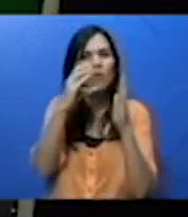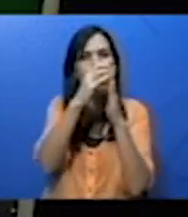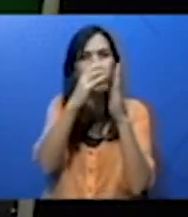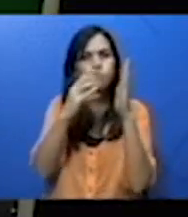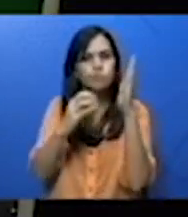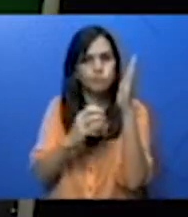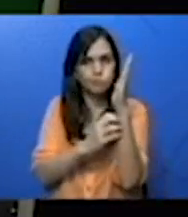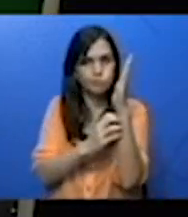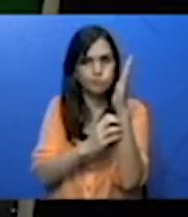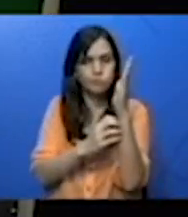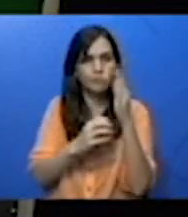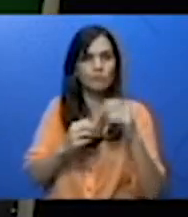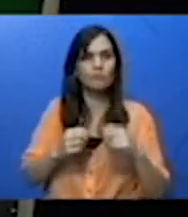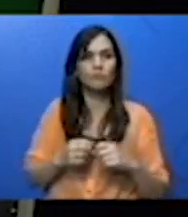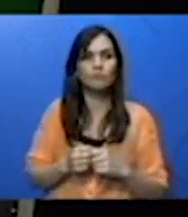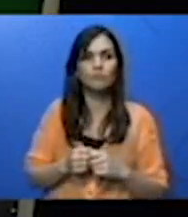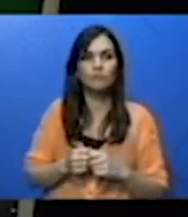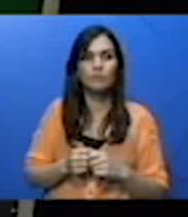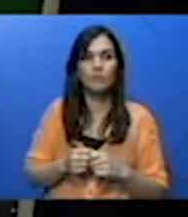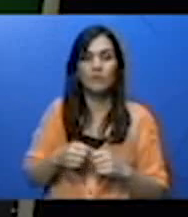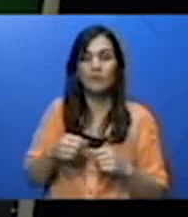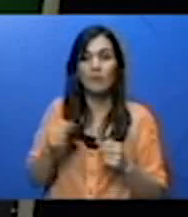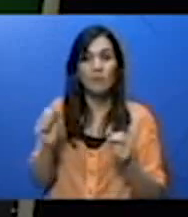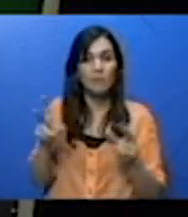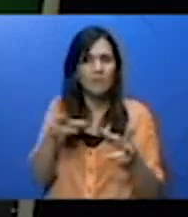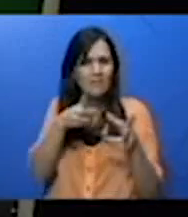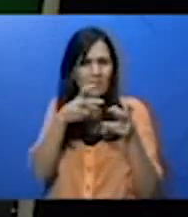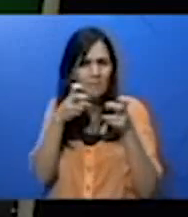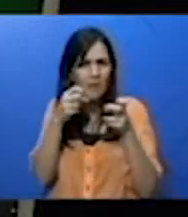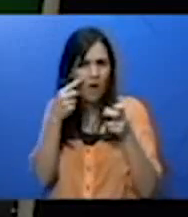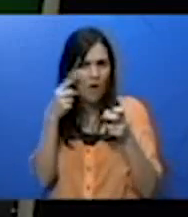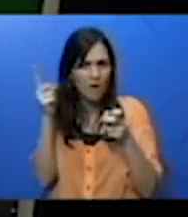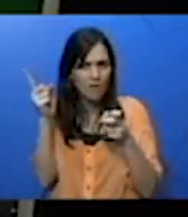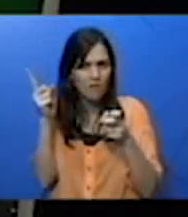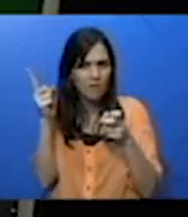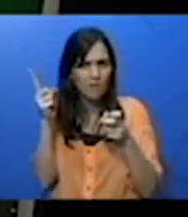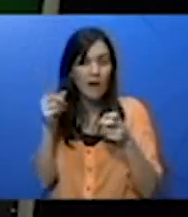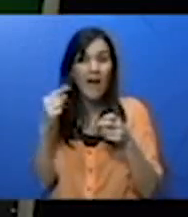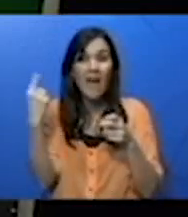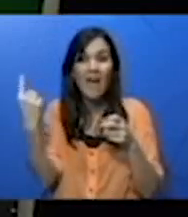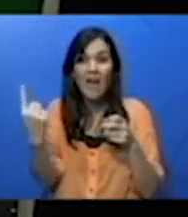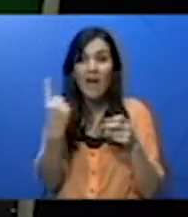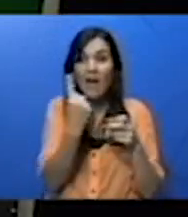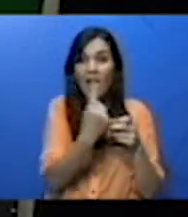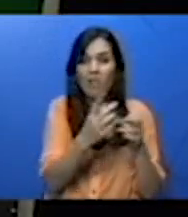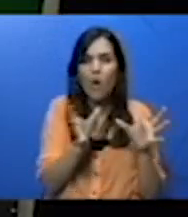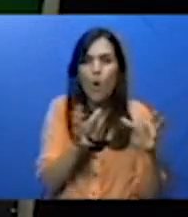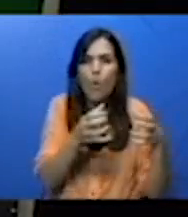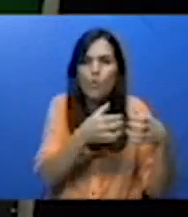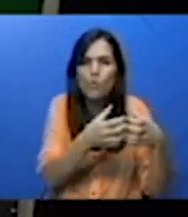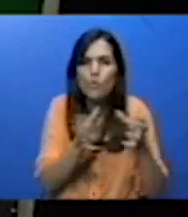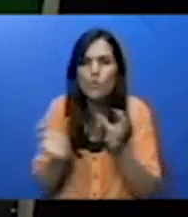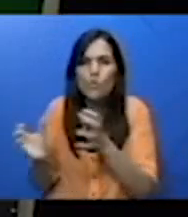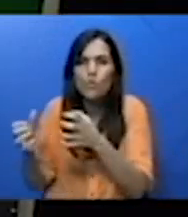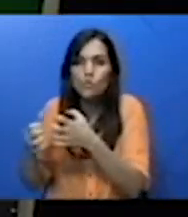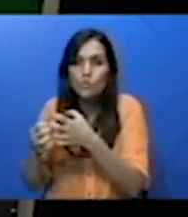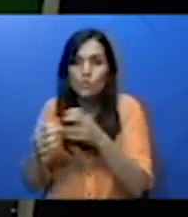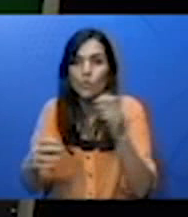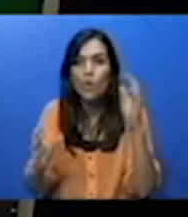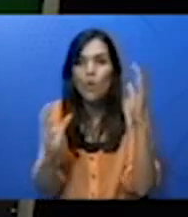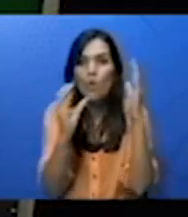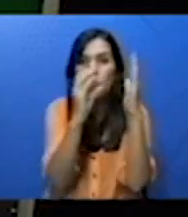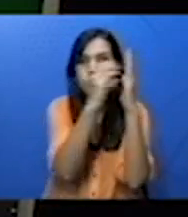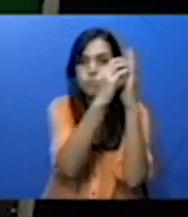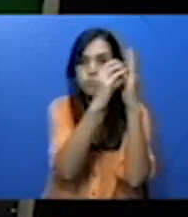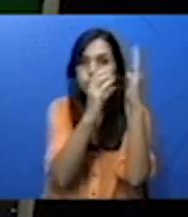bem o que é estrofe. Dá para vocês entenderem. Vocês viram? Cada conjuntinho de versos.